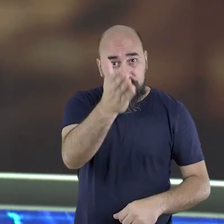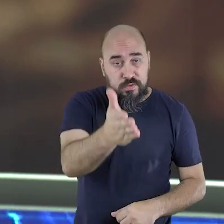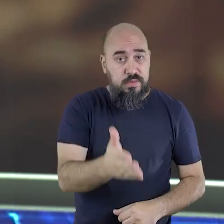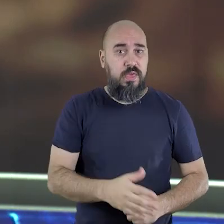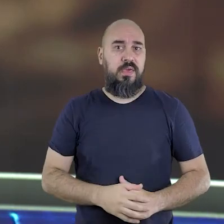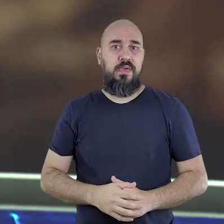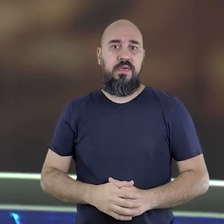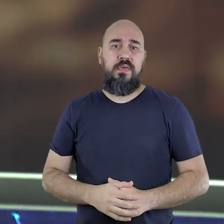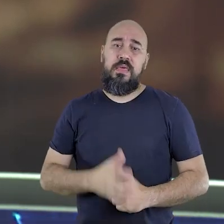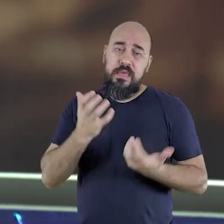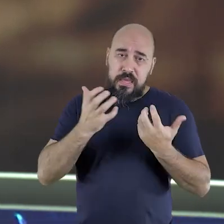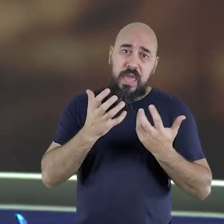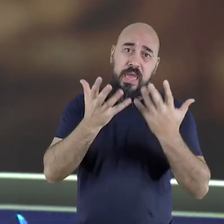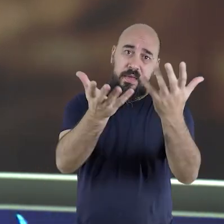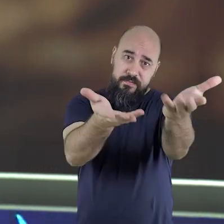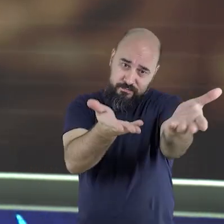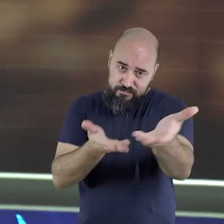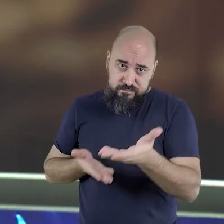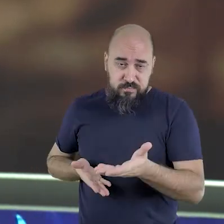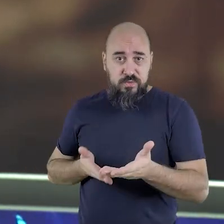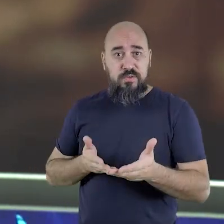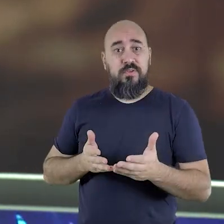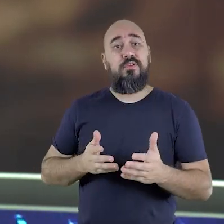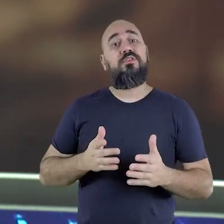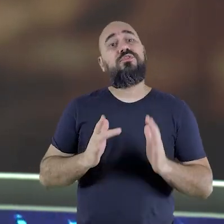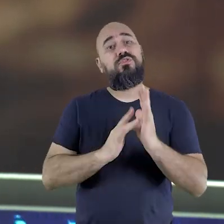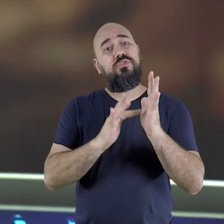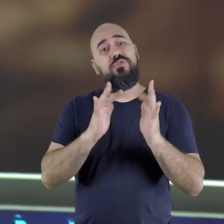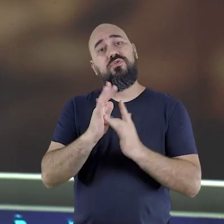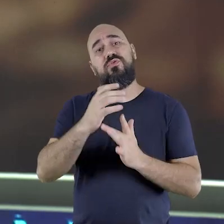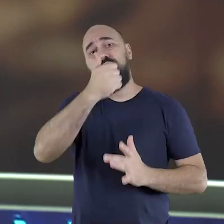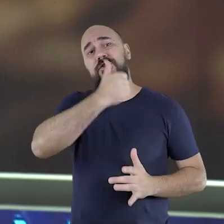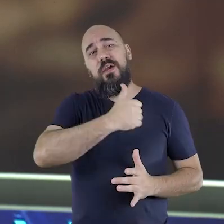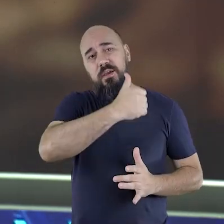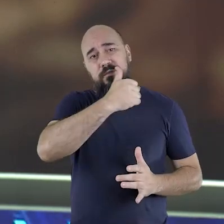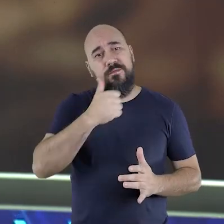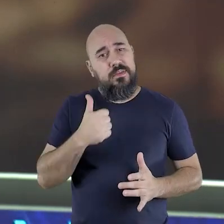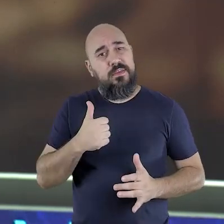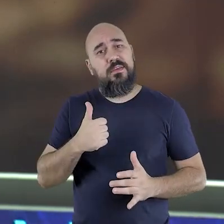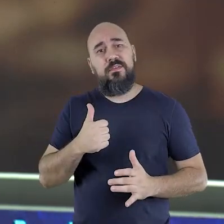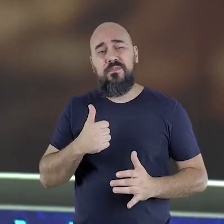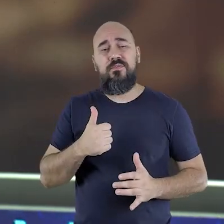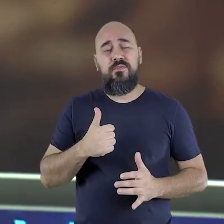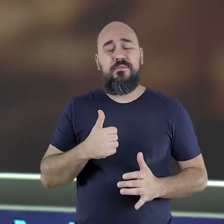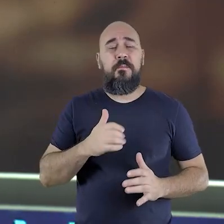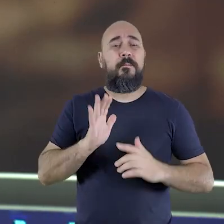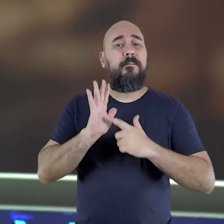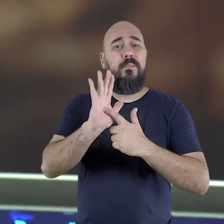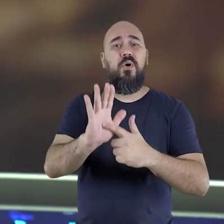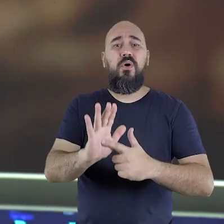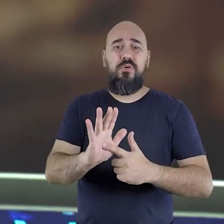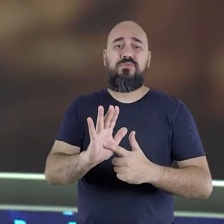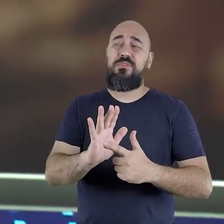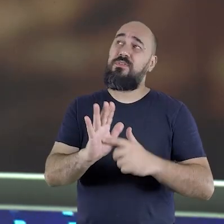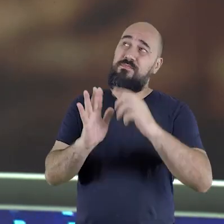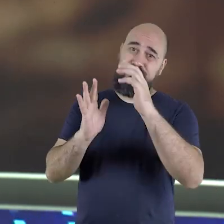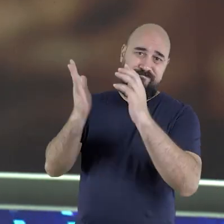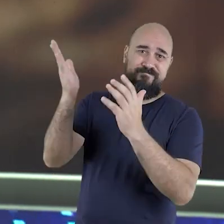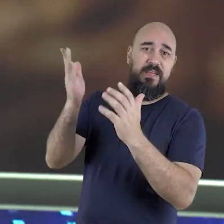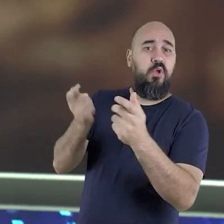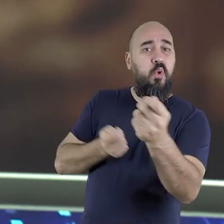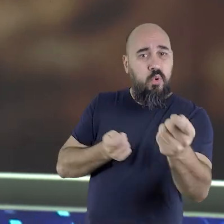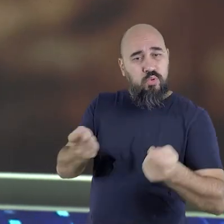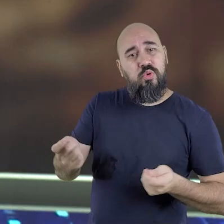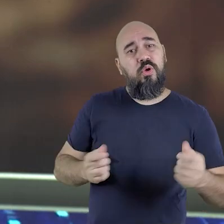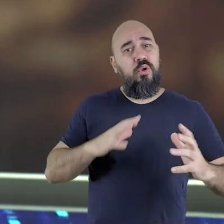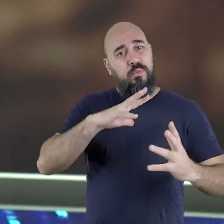mãos estendidas, pronto para lhe alcançar. O sacrifício de Cristo Jesus na cruz mostra que Ele controla o